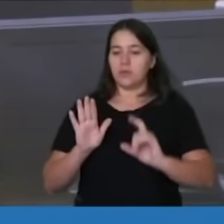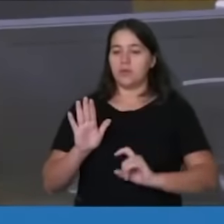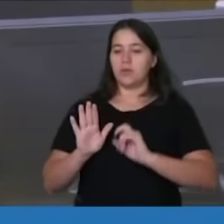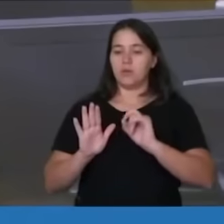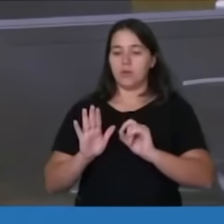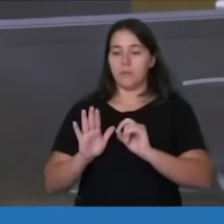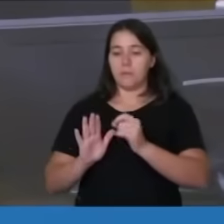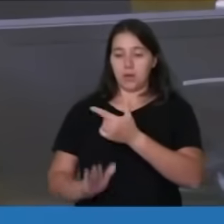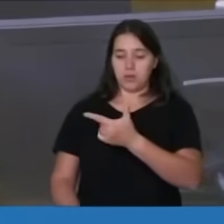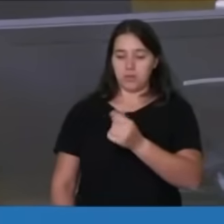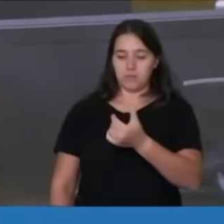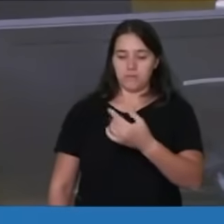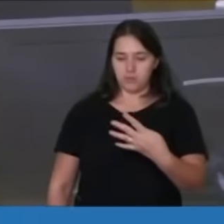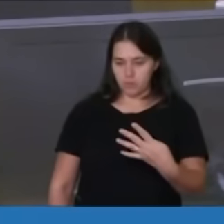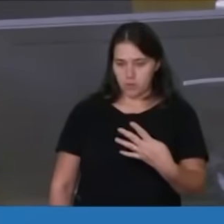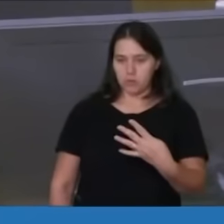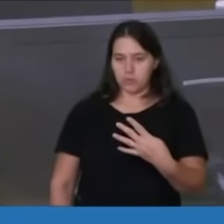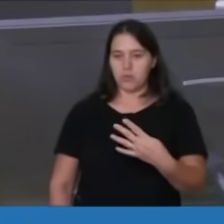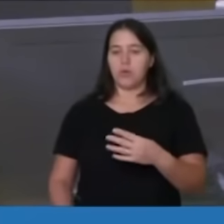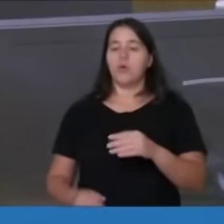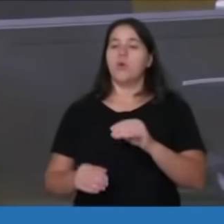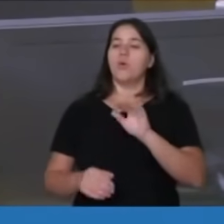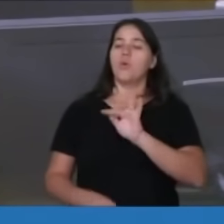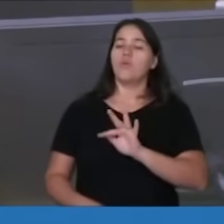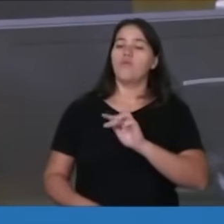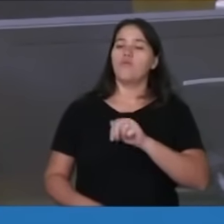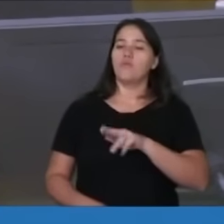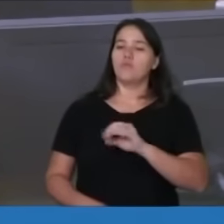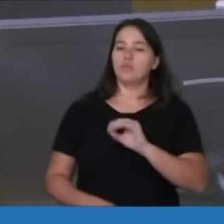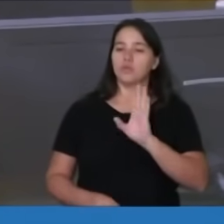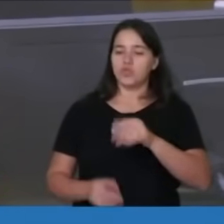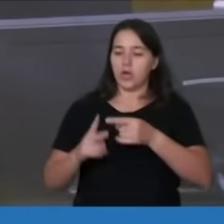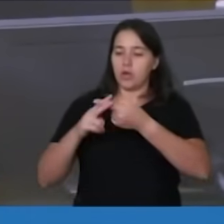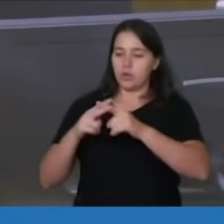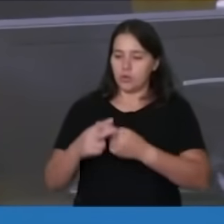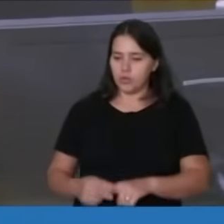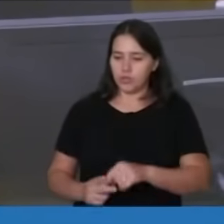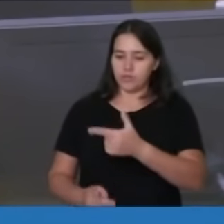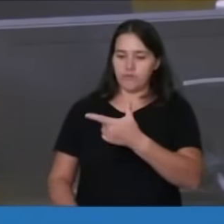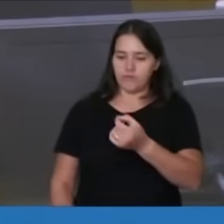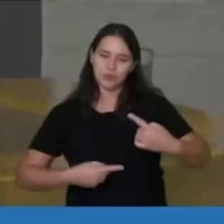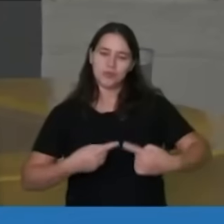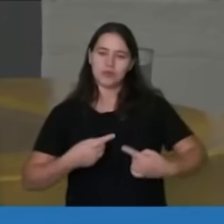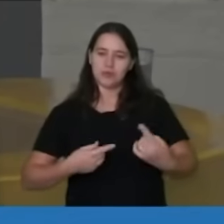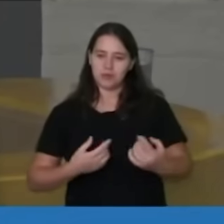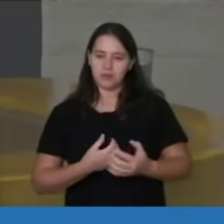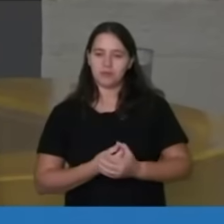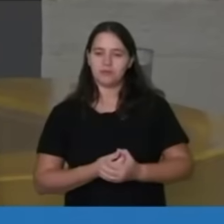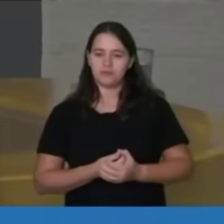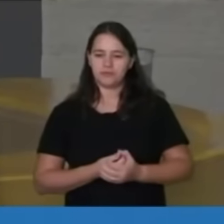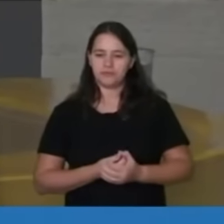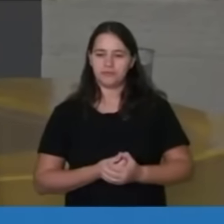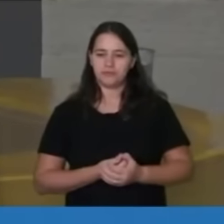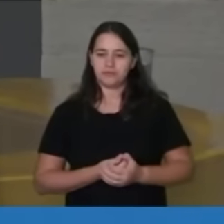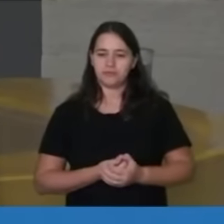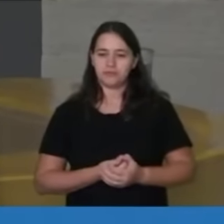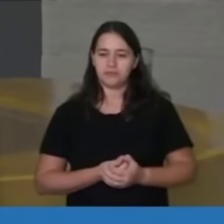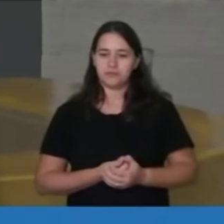para 2024, um fundo de 2020 corrigido por algum índice que seja justo. Estive levantando